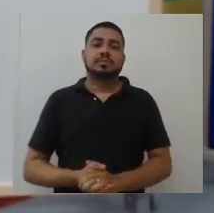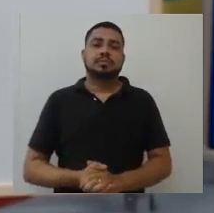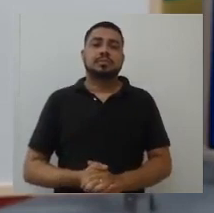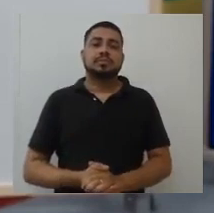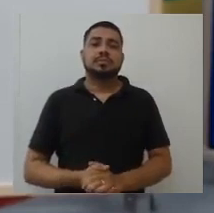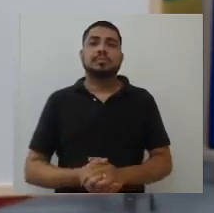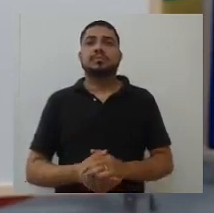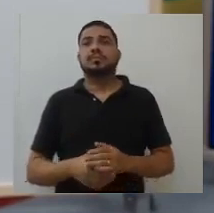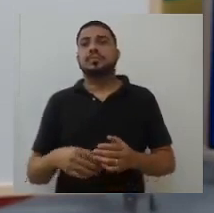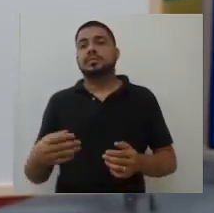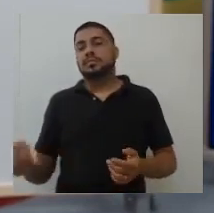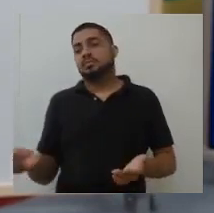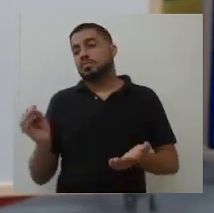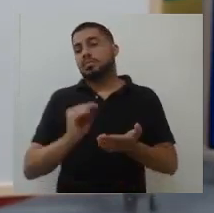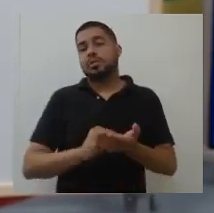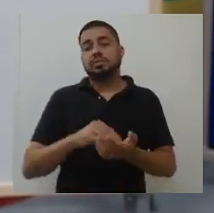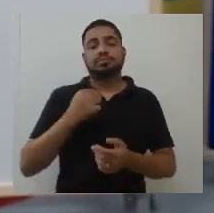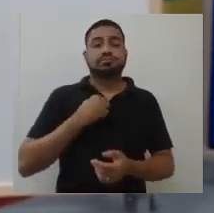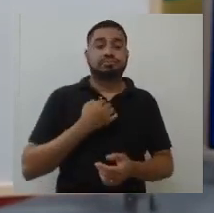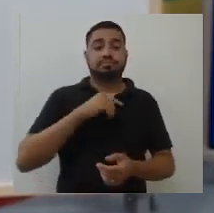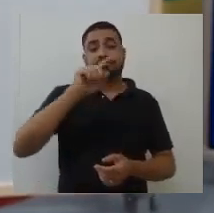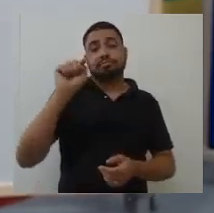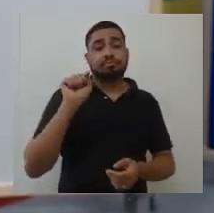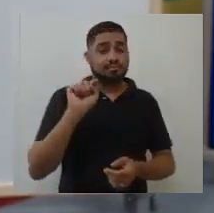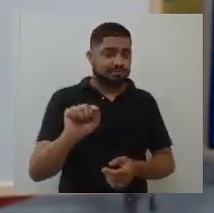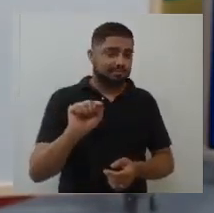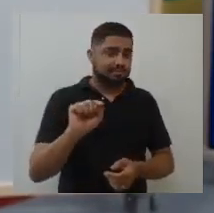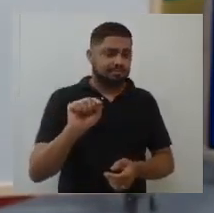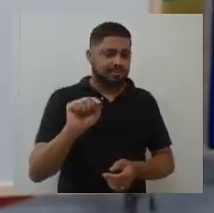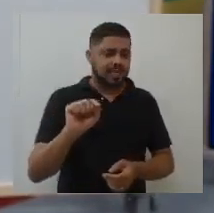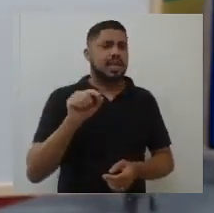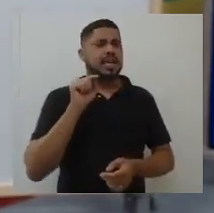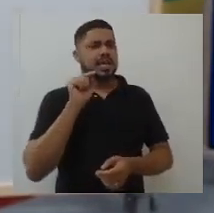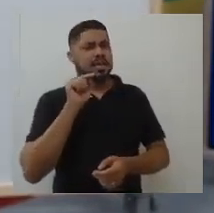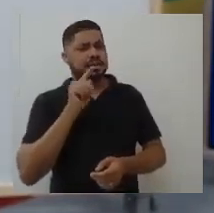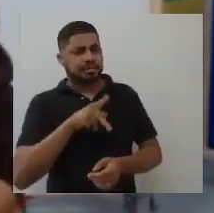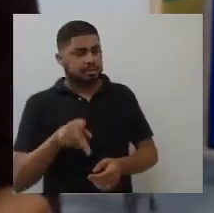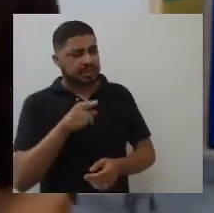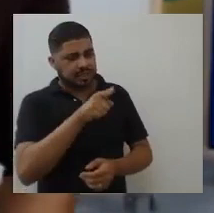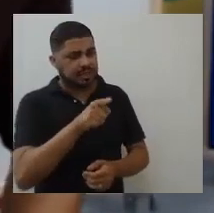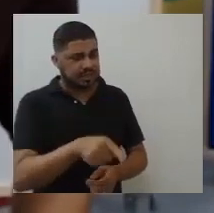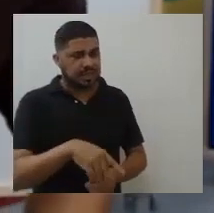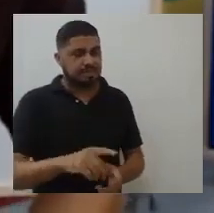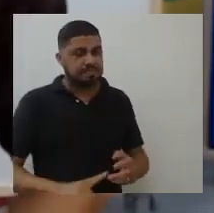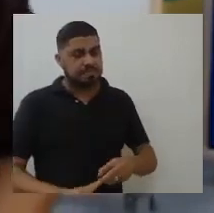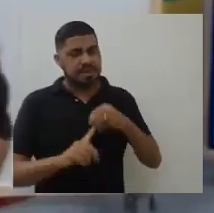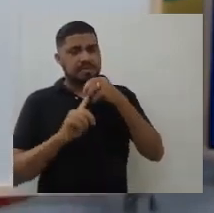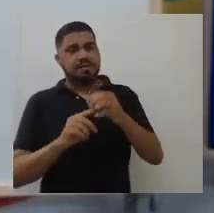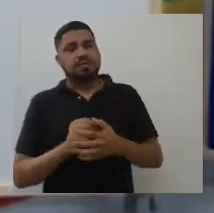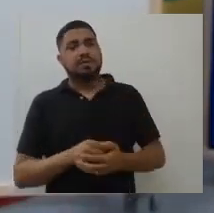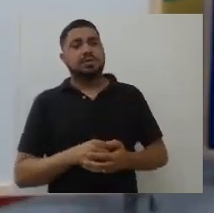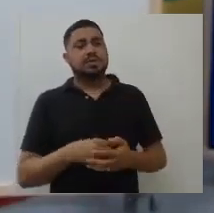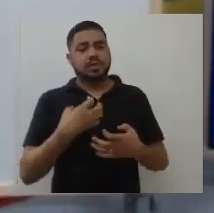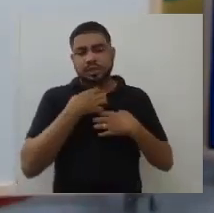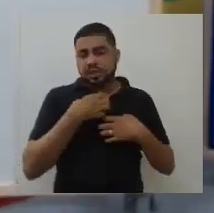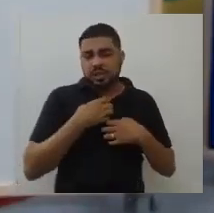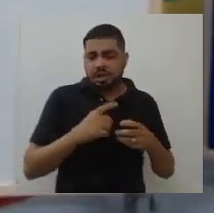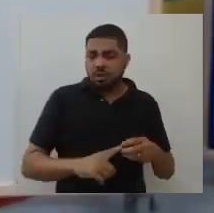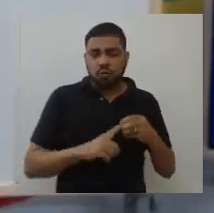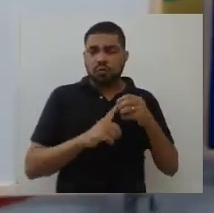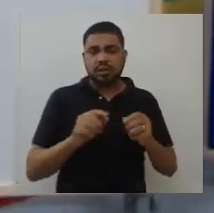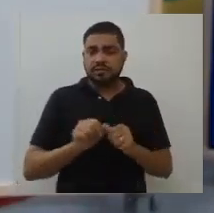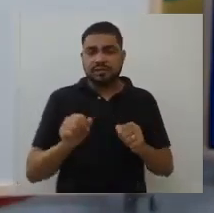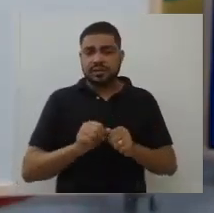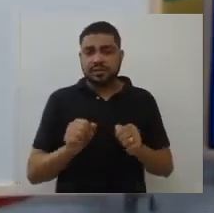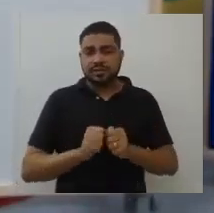e coloco a minha interrogação. Rafael, essa seria a principal forma e a única forma de formar um